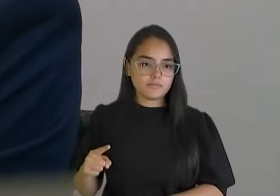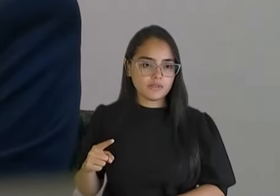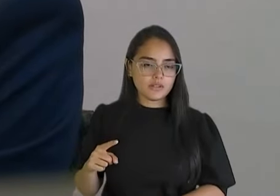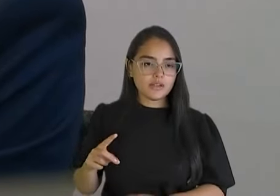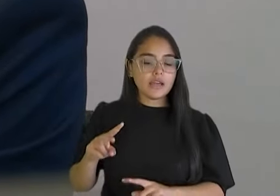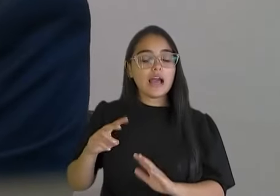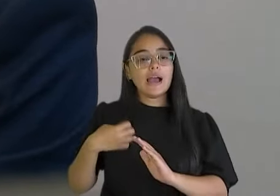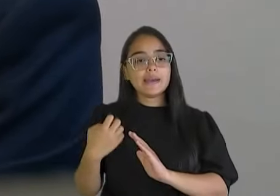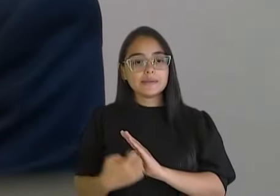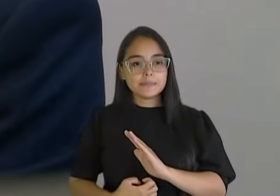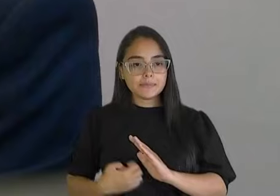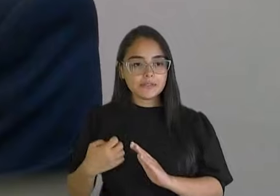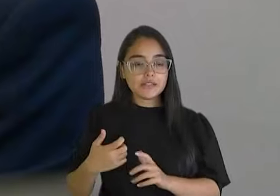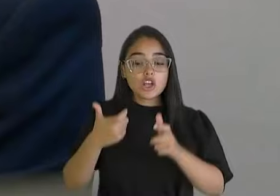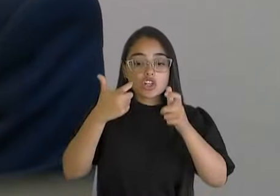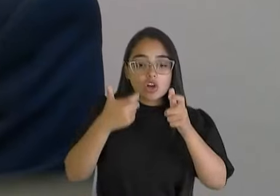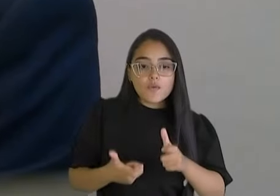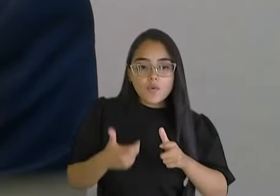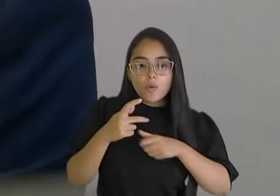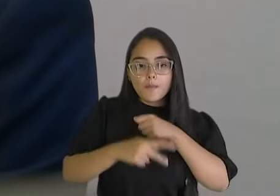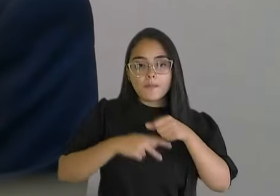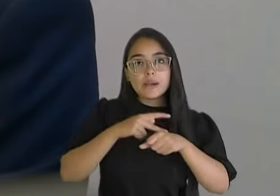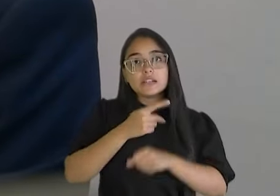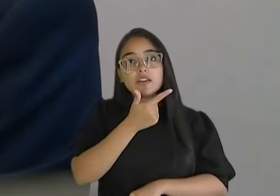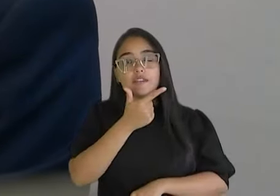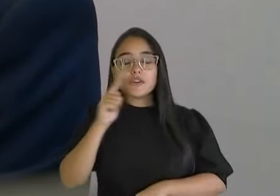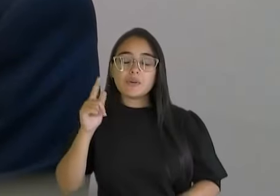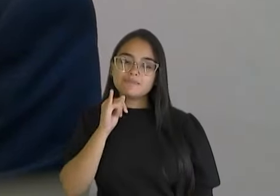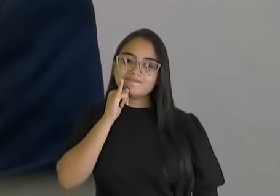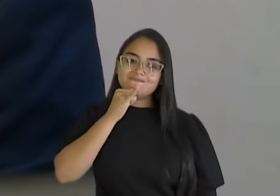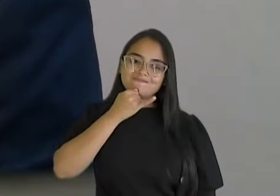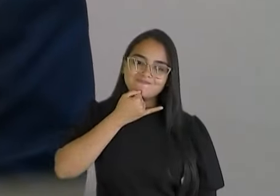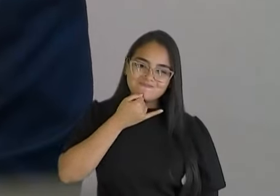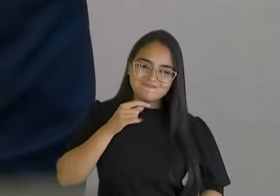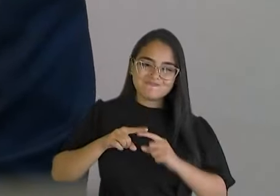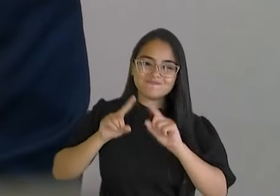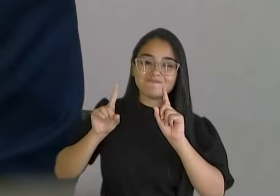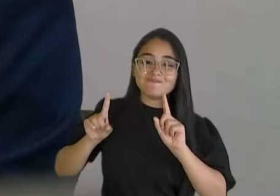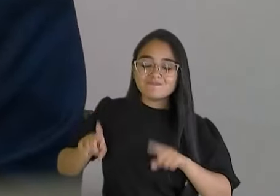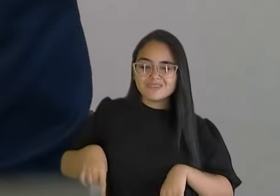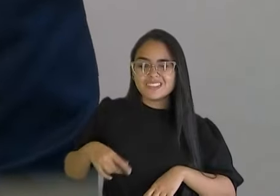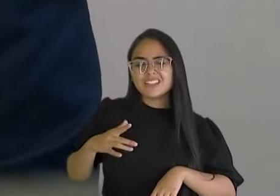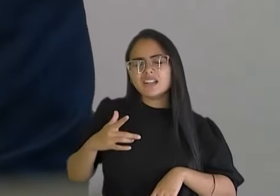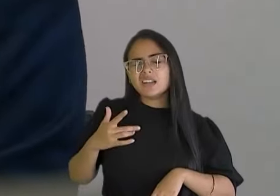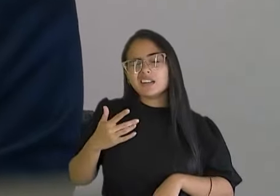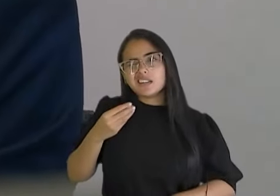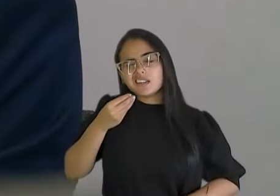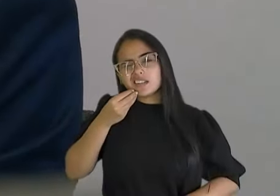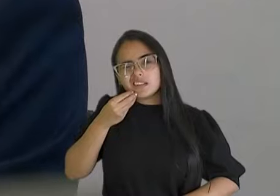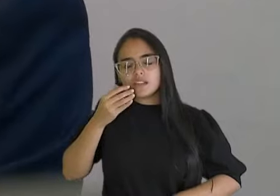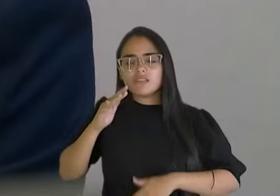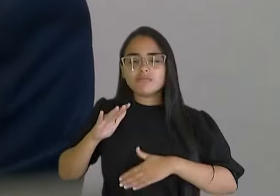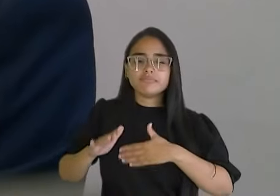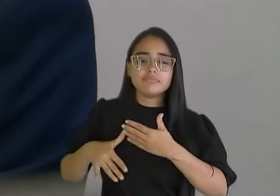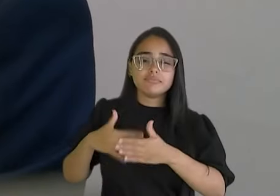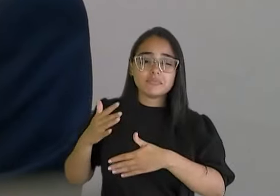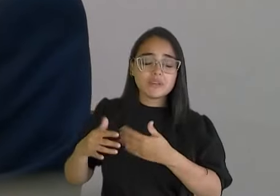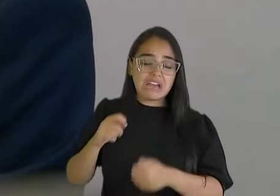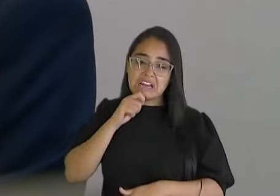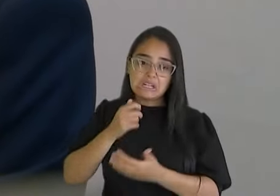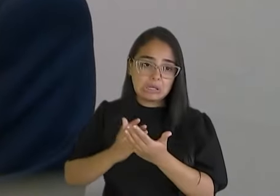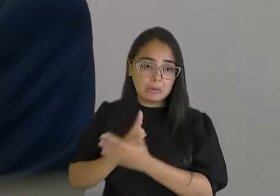essas empresas situadas no exterior. Mas que, infelizmente, é um projeto que ainda está avançando, não chegou ainda a ser sancionado, e por isso eu